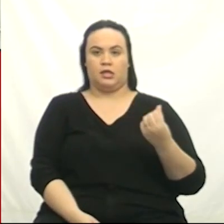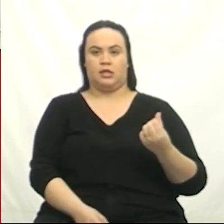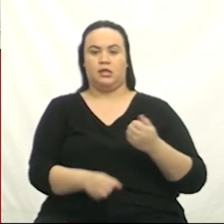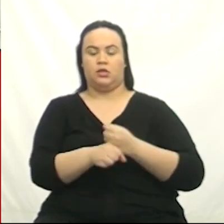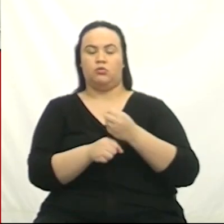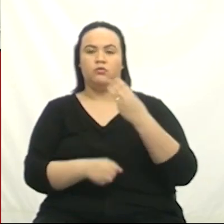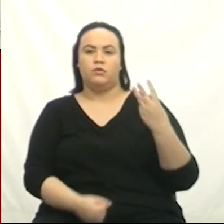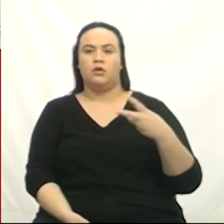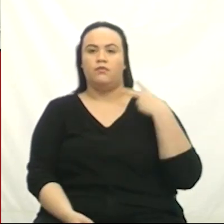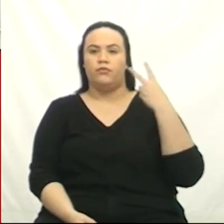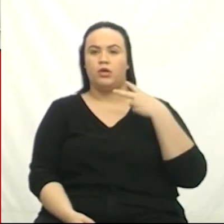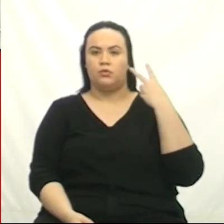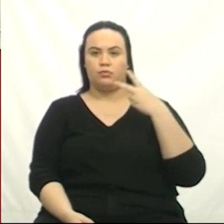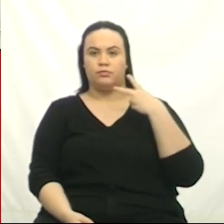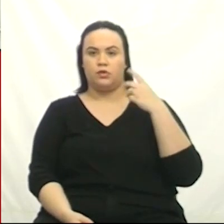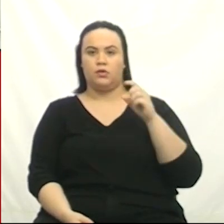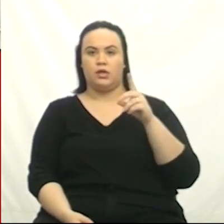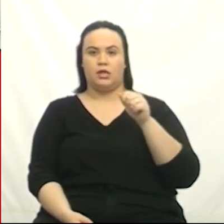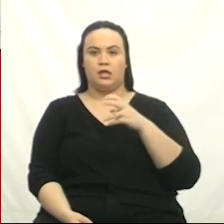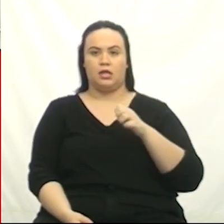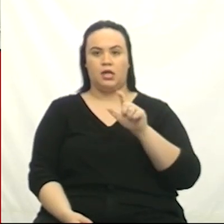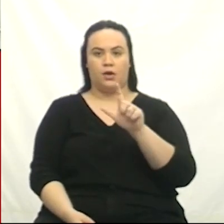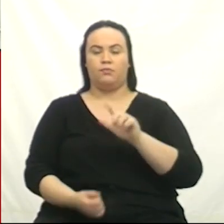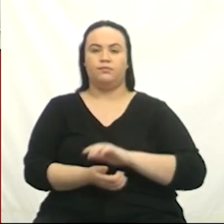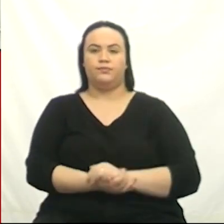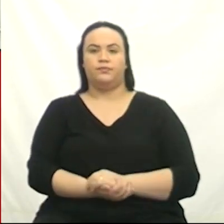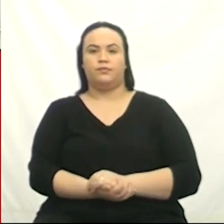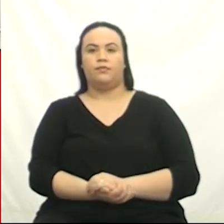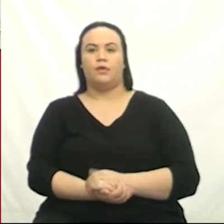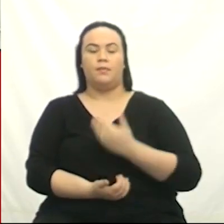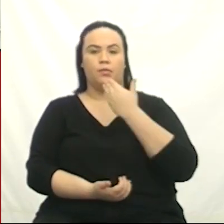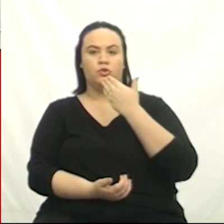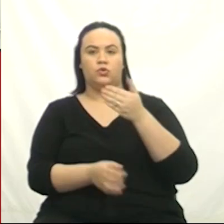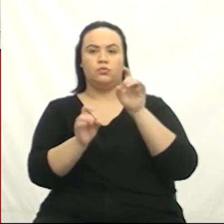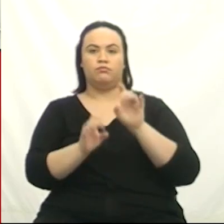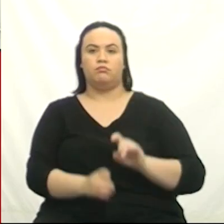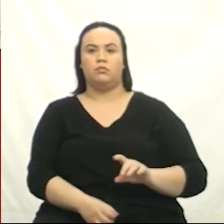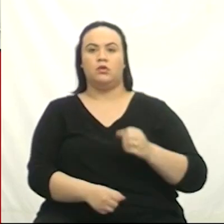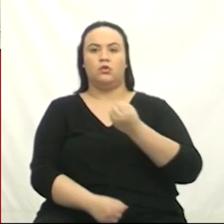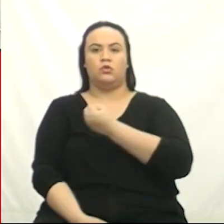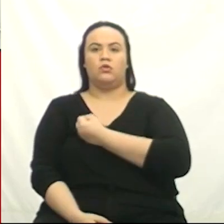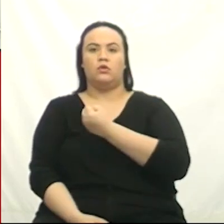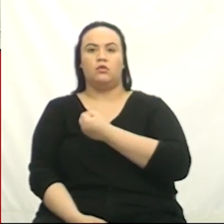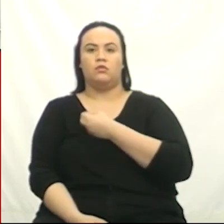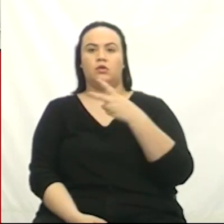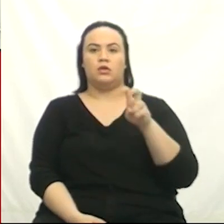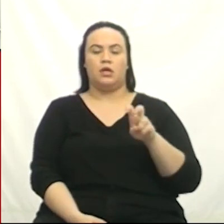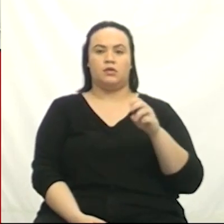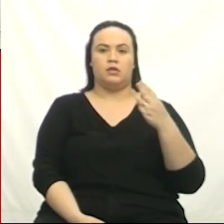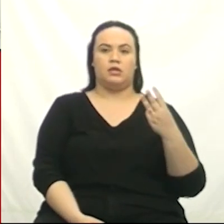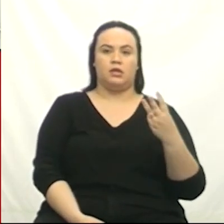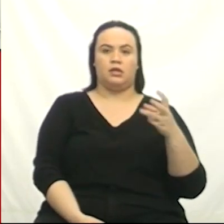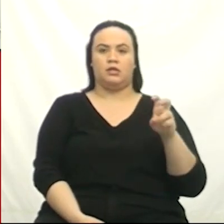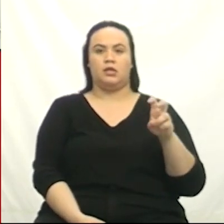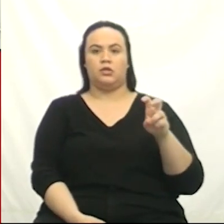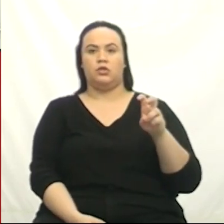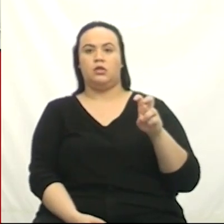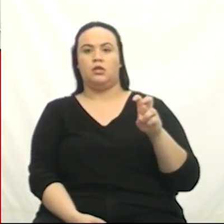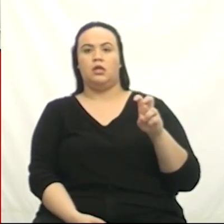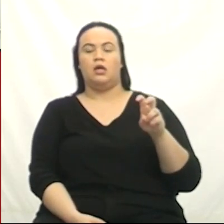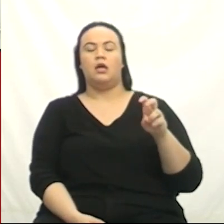2023, de autoria do vereador Daniel Frederico Antunes. Requerimentos números 537, 538,